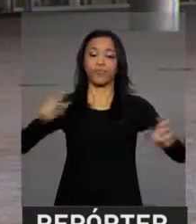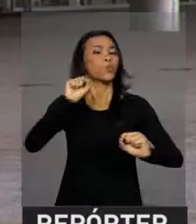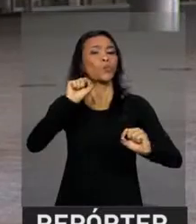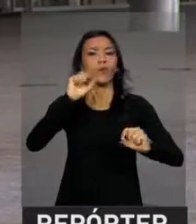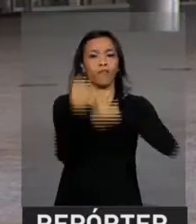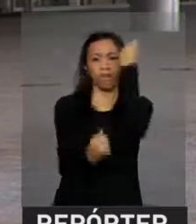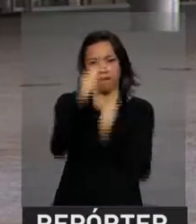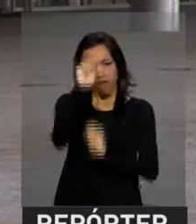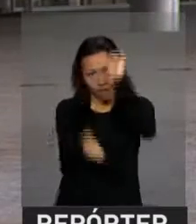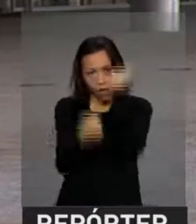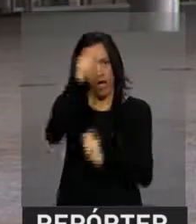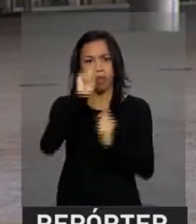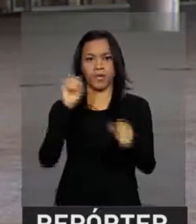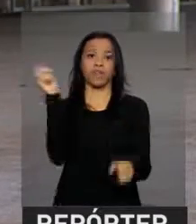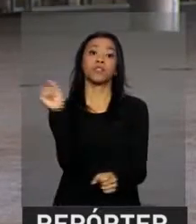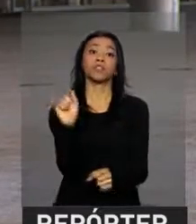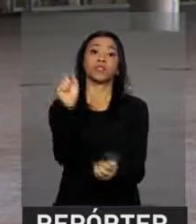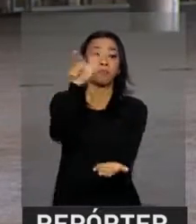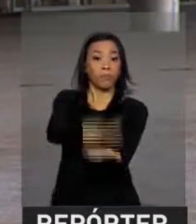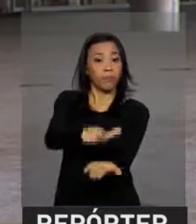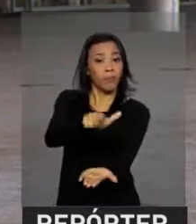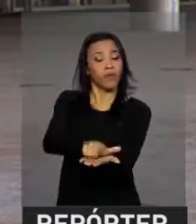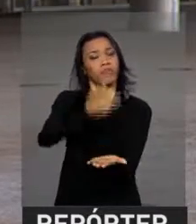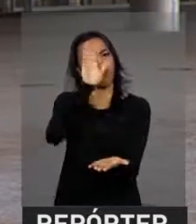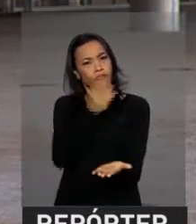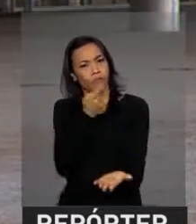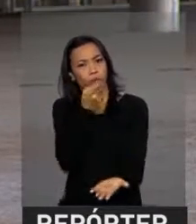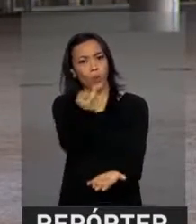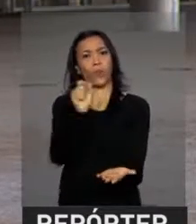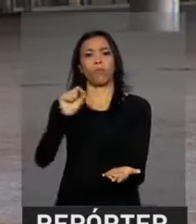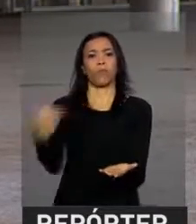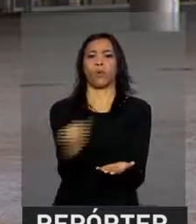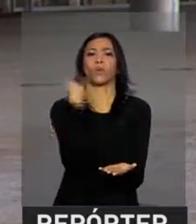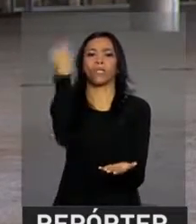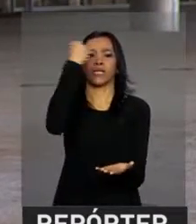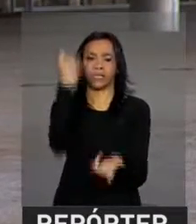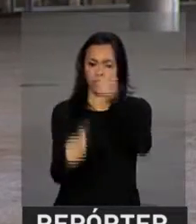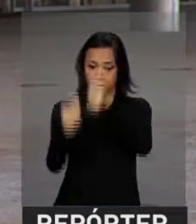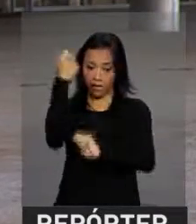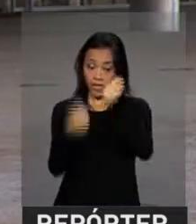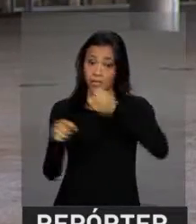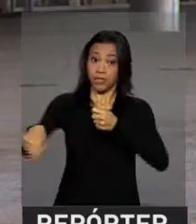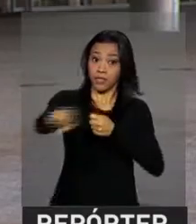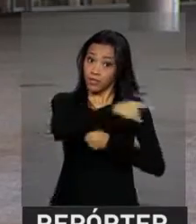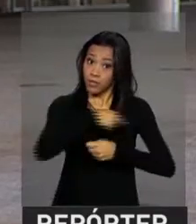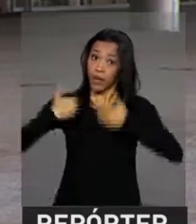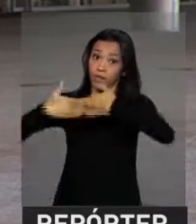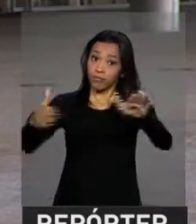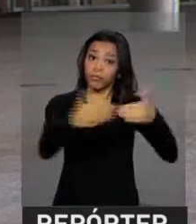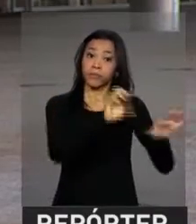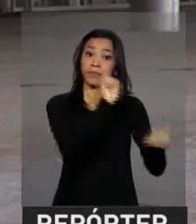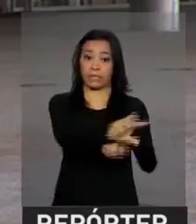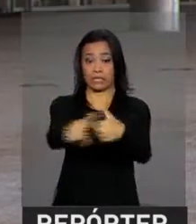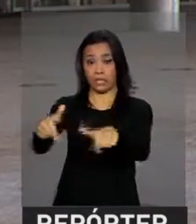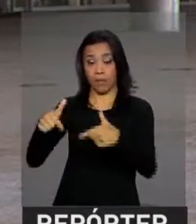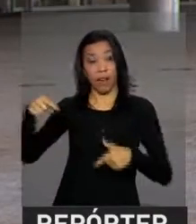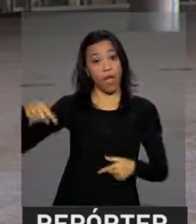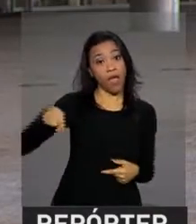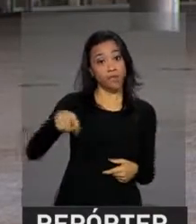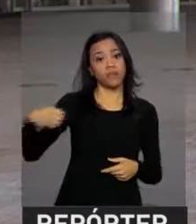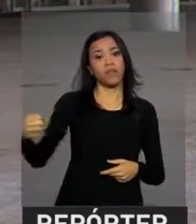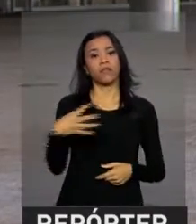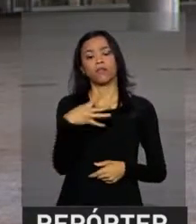o presidente em exercício destacou a importância da iniciativa privada na geração de emprego no país. Essa nova